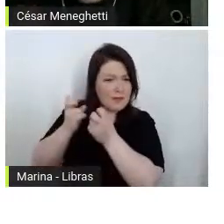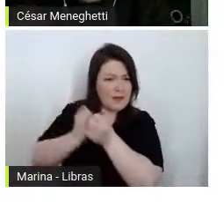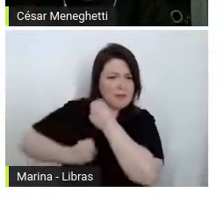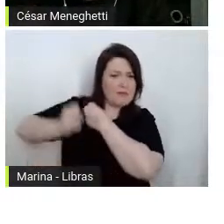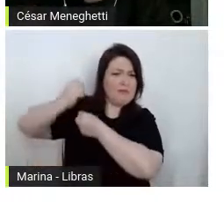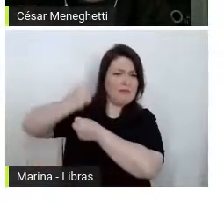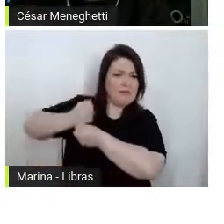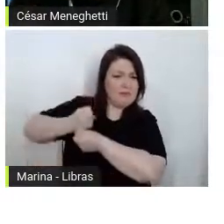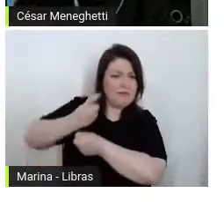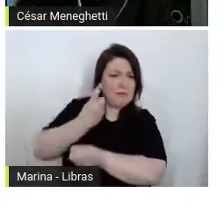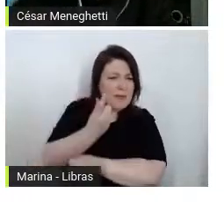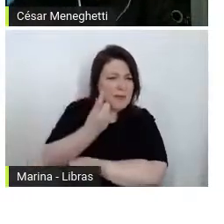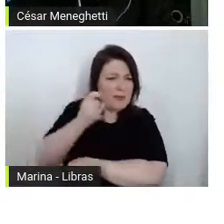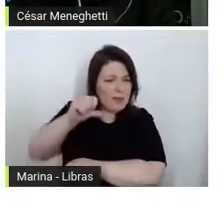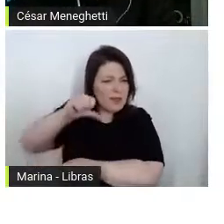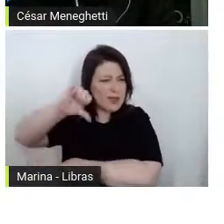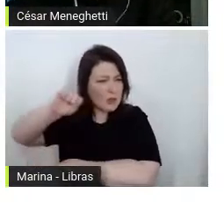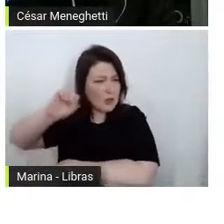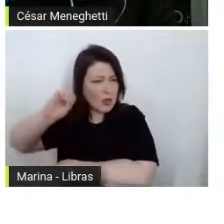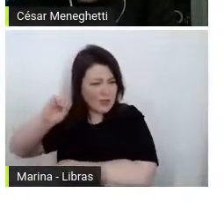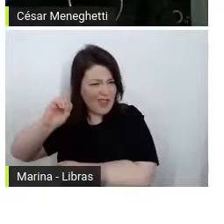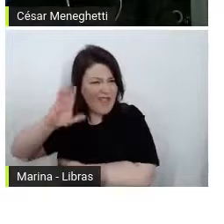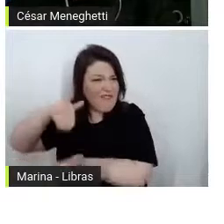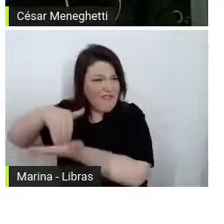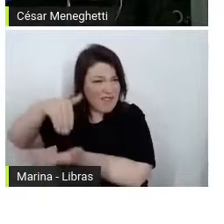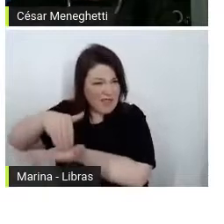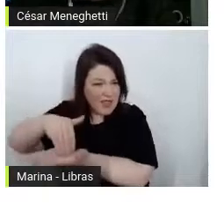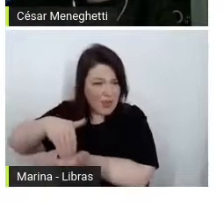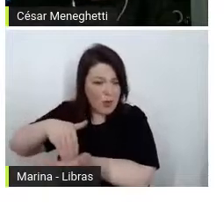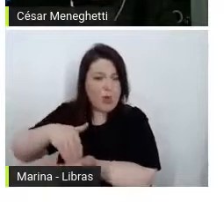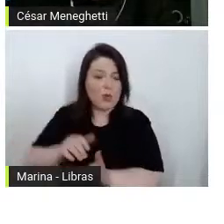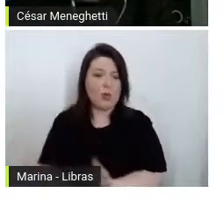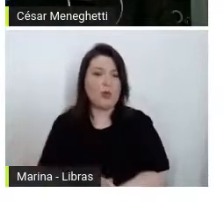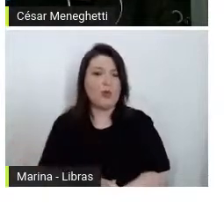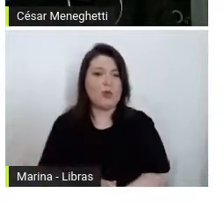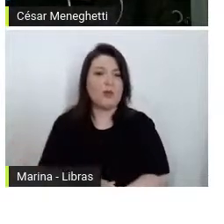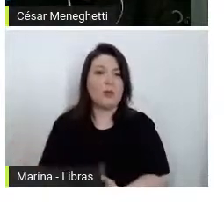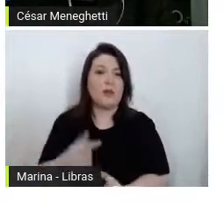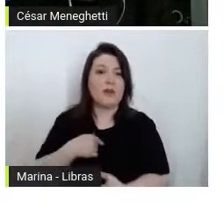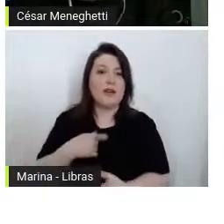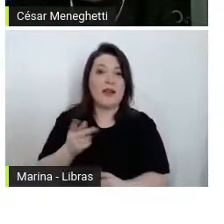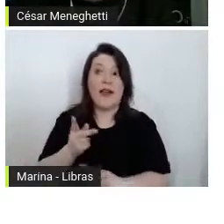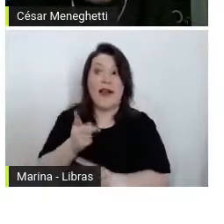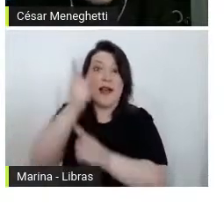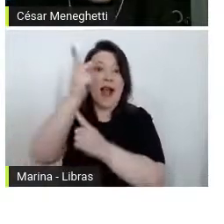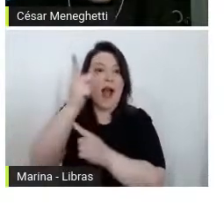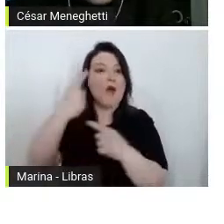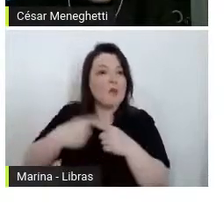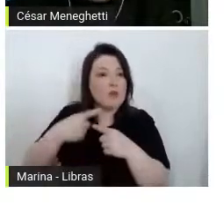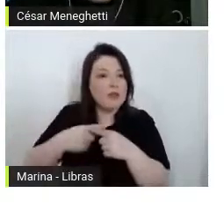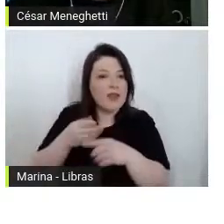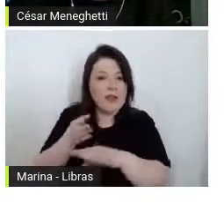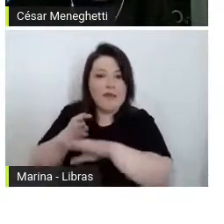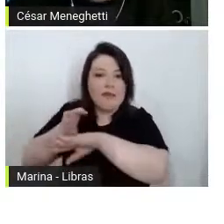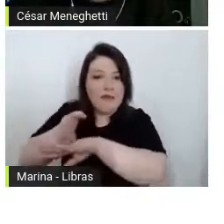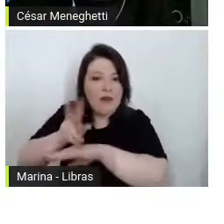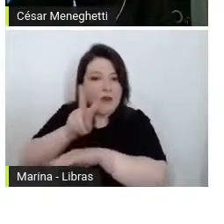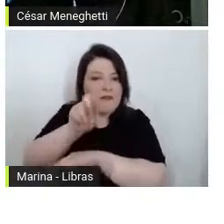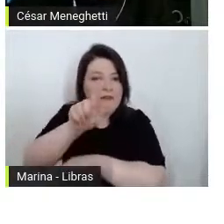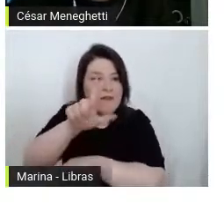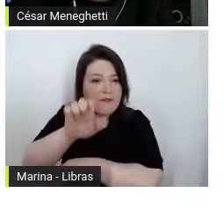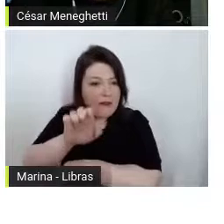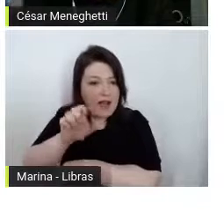80, naquele lugar, chama K porque a gente foi no Vale de Keita. No Vale de Keita,